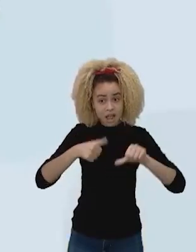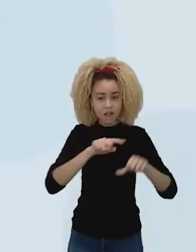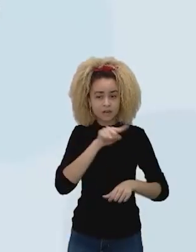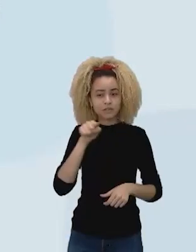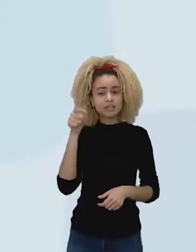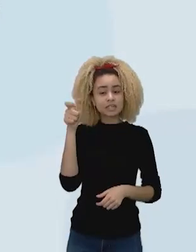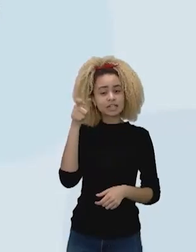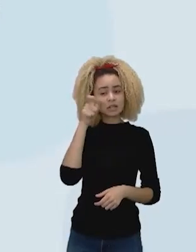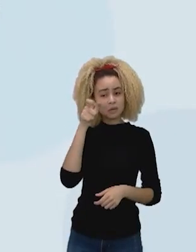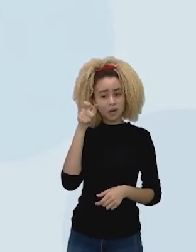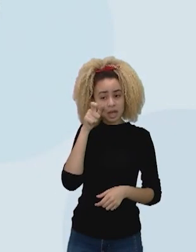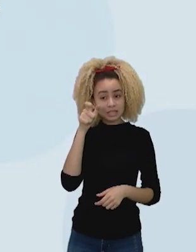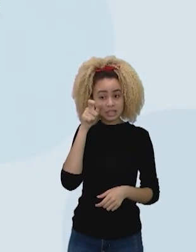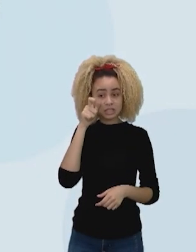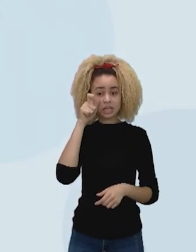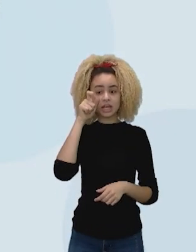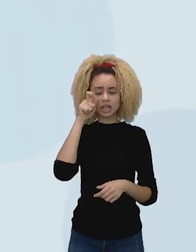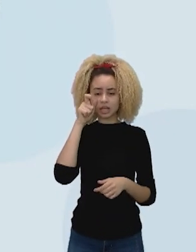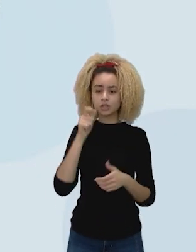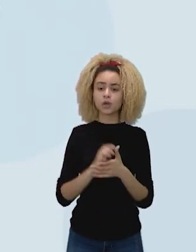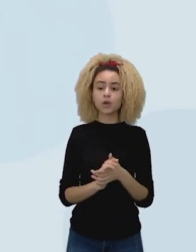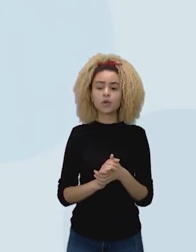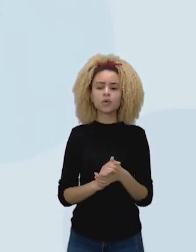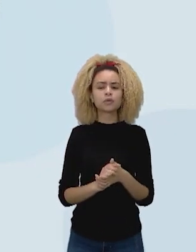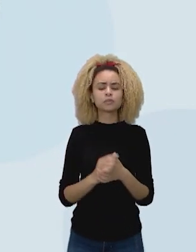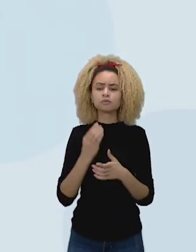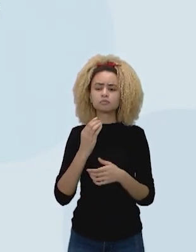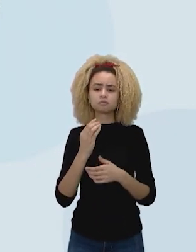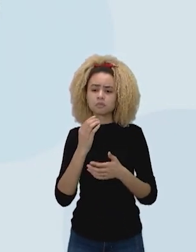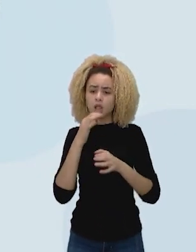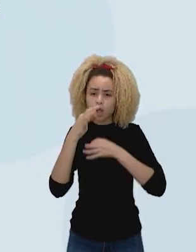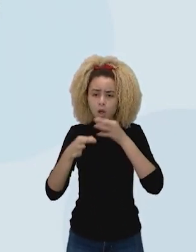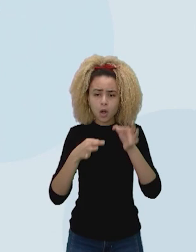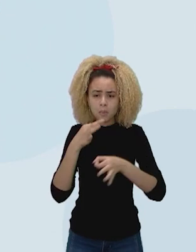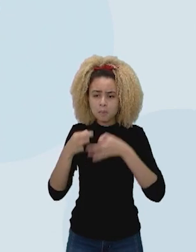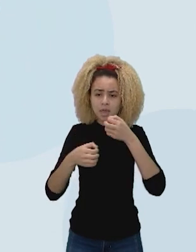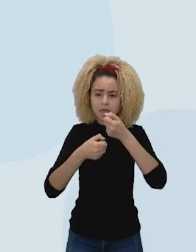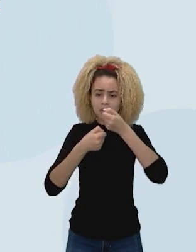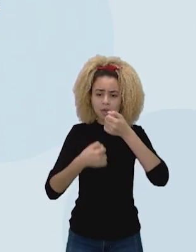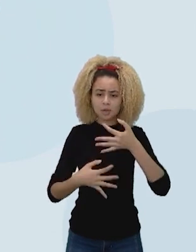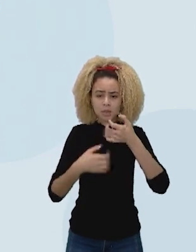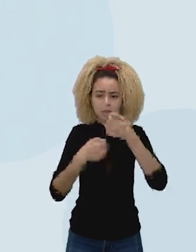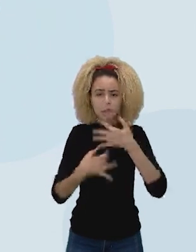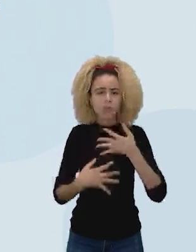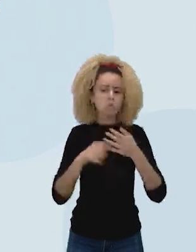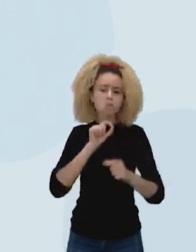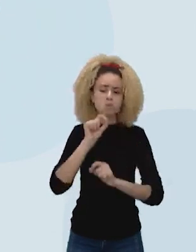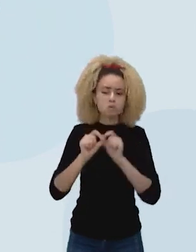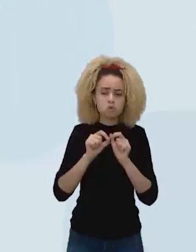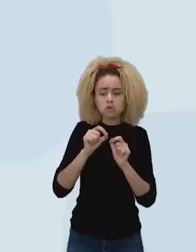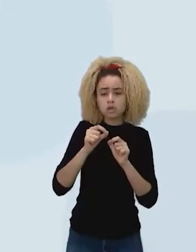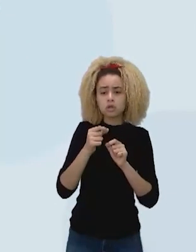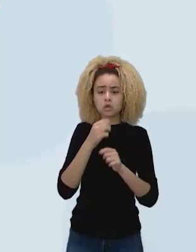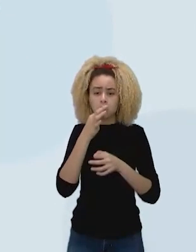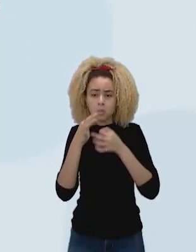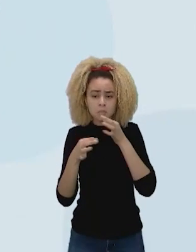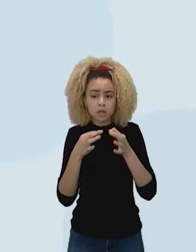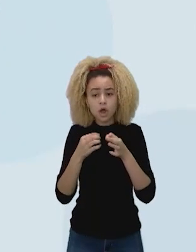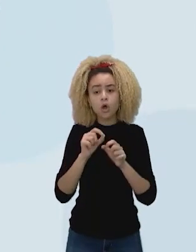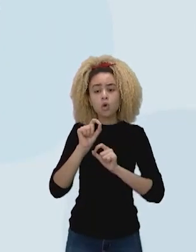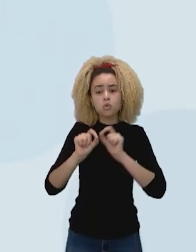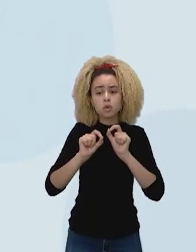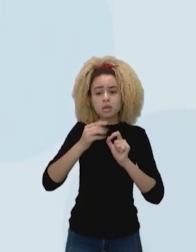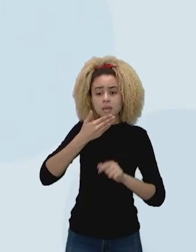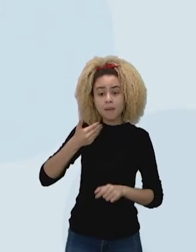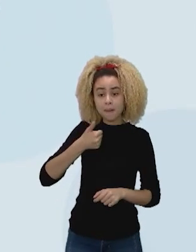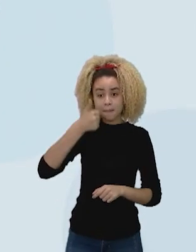assistindo nas diversas formas de tela, coloca aí o que você achou da aula, coloca aí as suas impressões, sugestões, o que a gente pode estar melhorando,